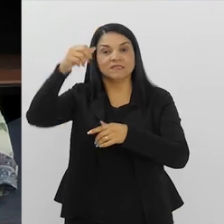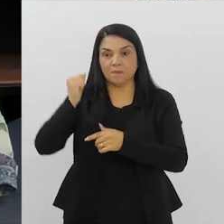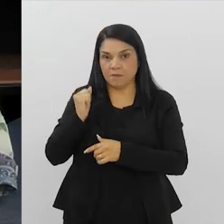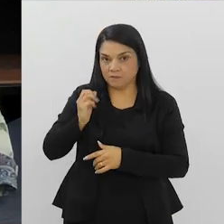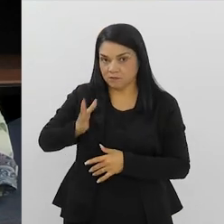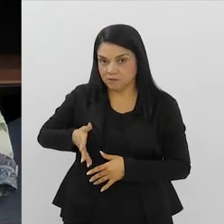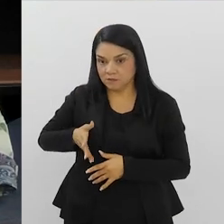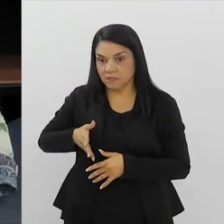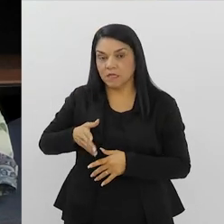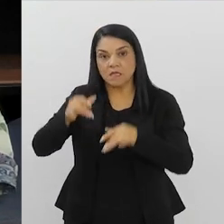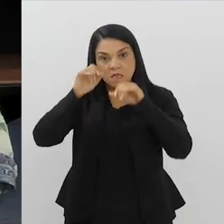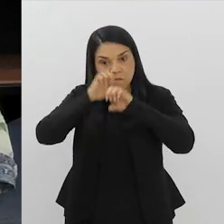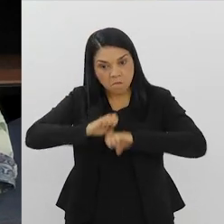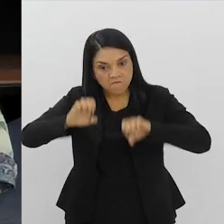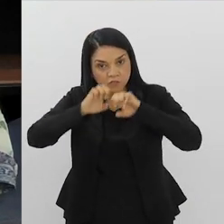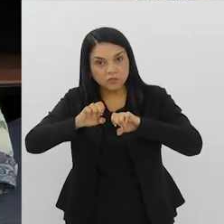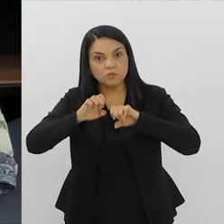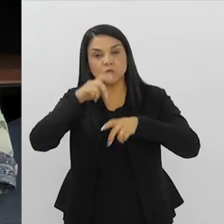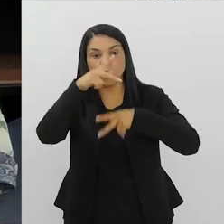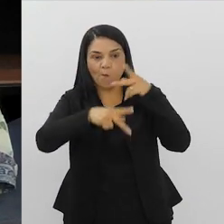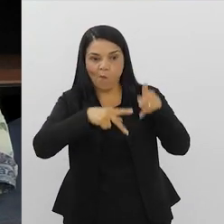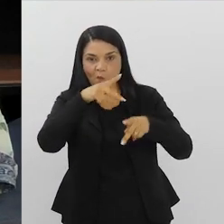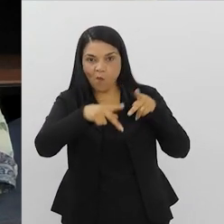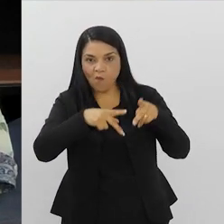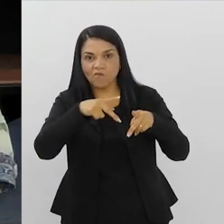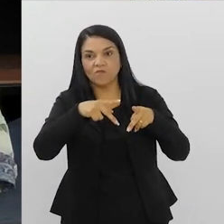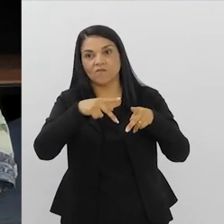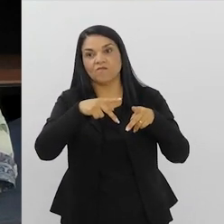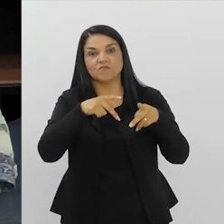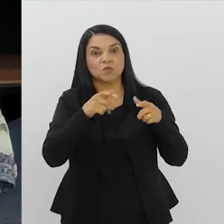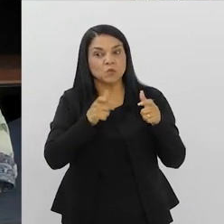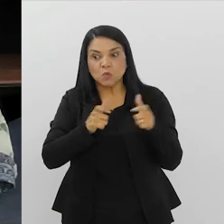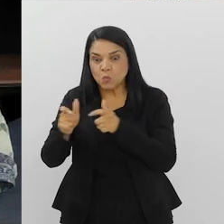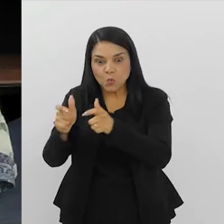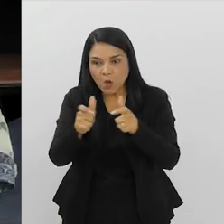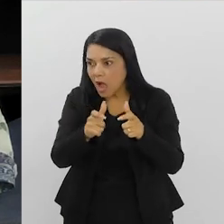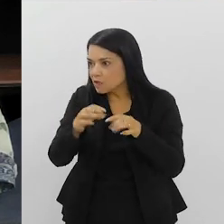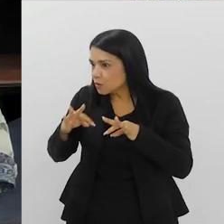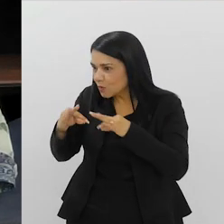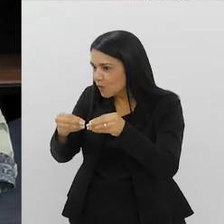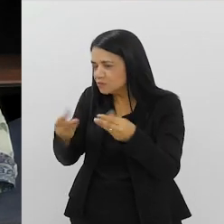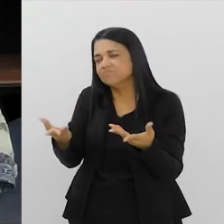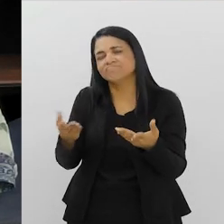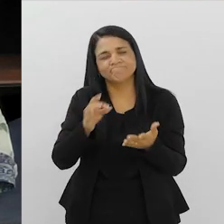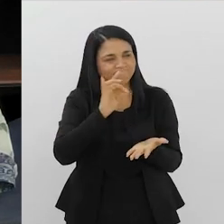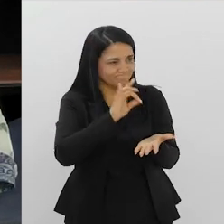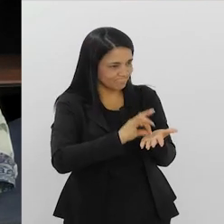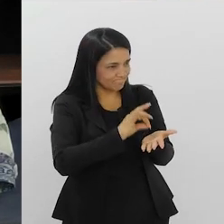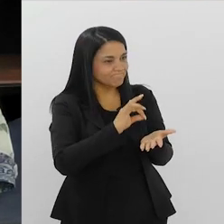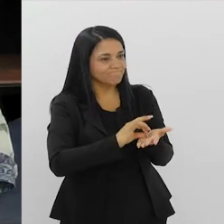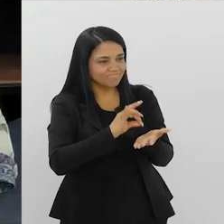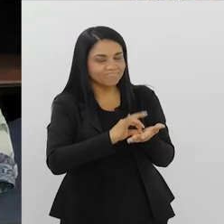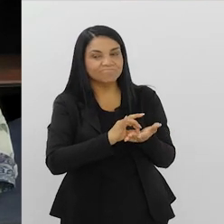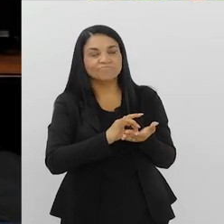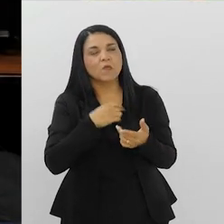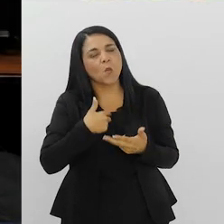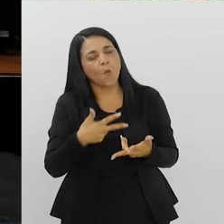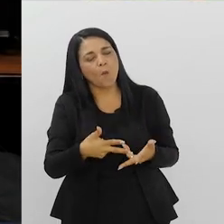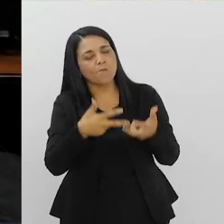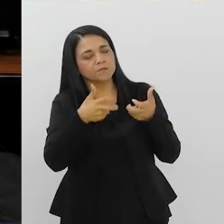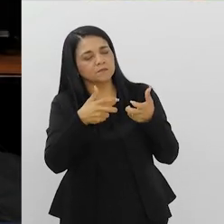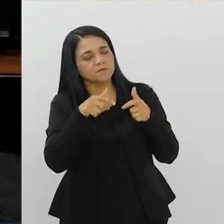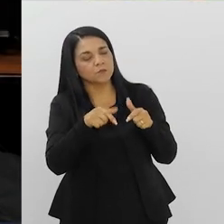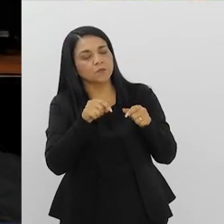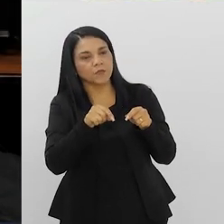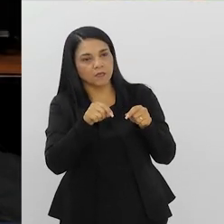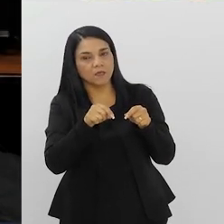errado me corrija por favor Jesus é o Pilar central de vocês né Sim ela é a